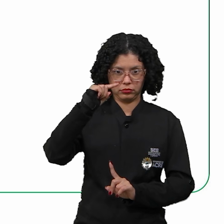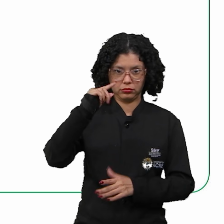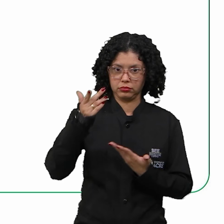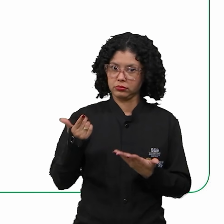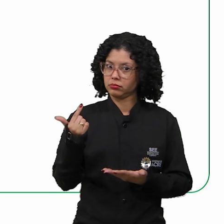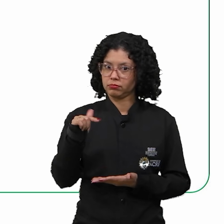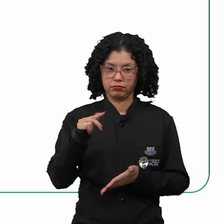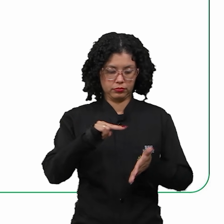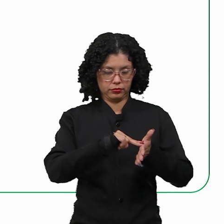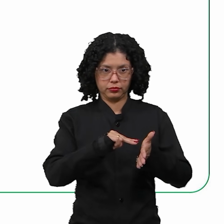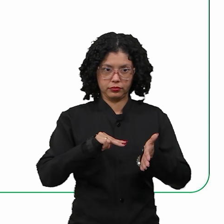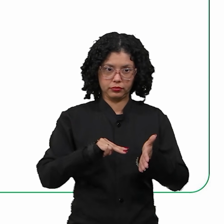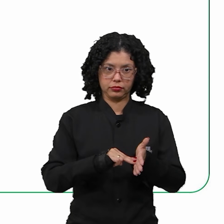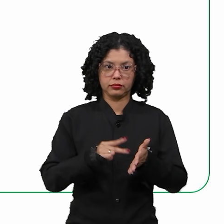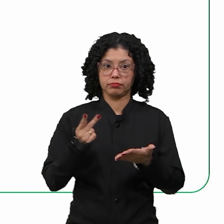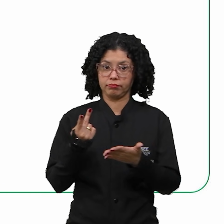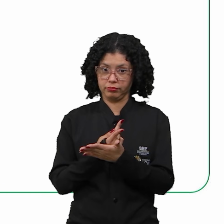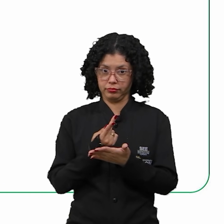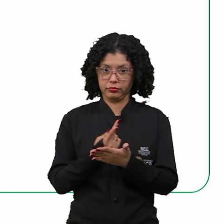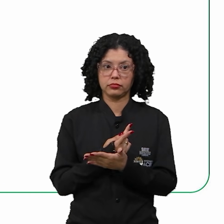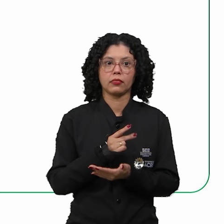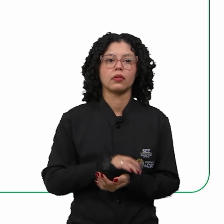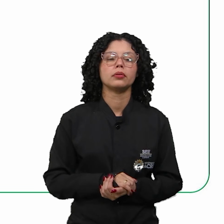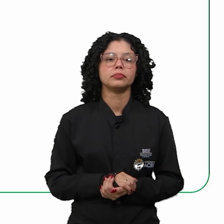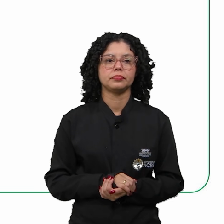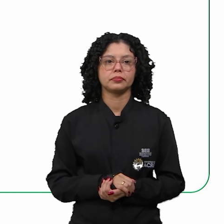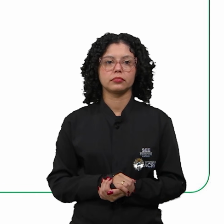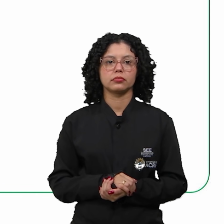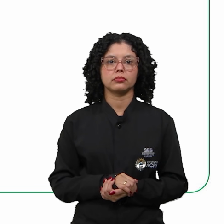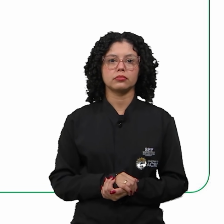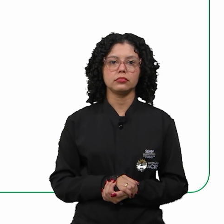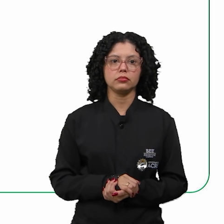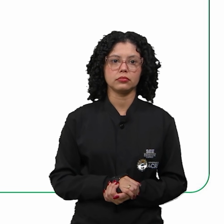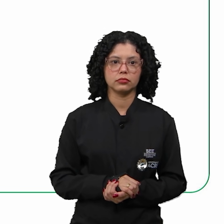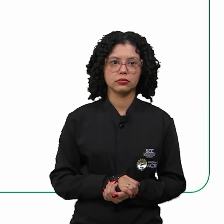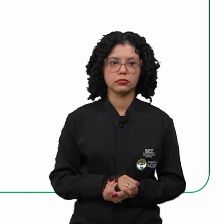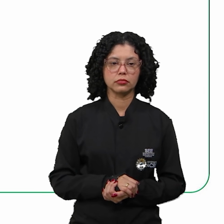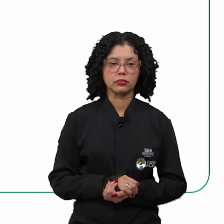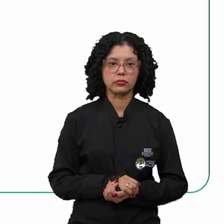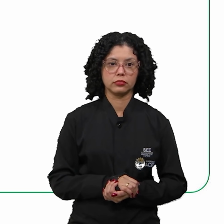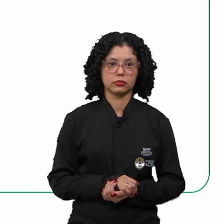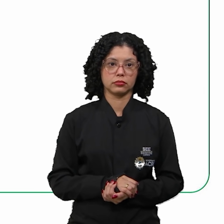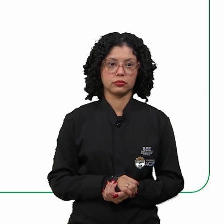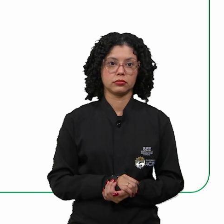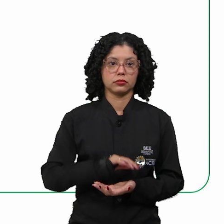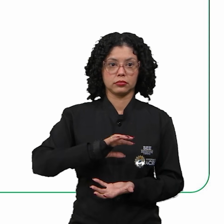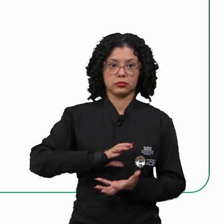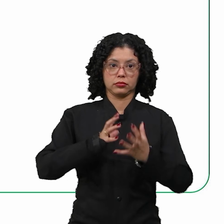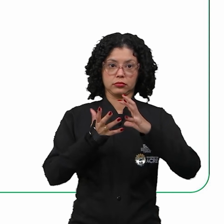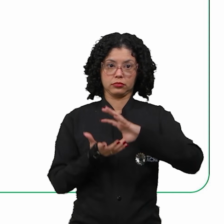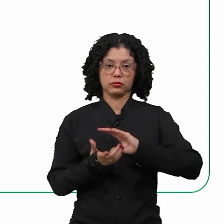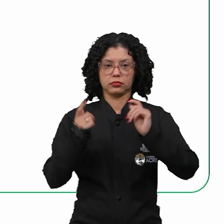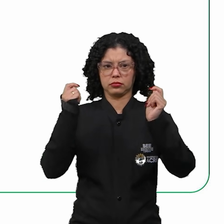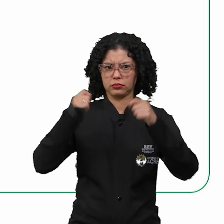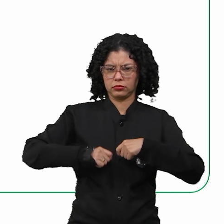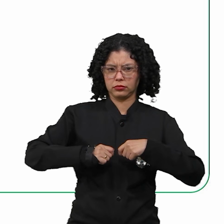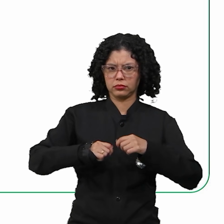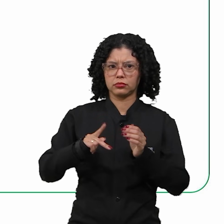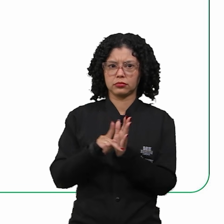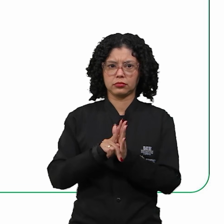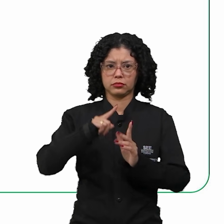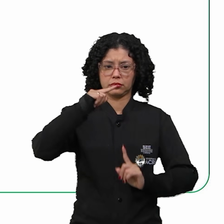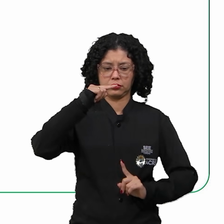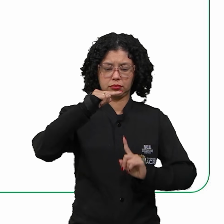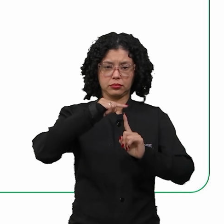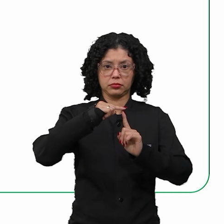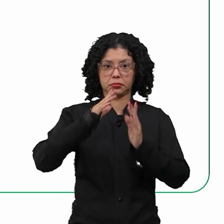ele não é um prisma. Então, aqui, ó, é o que torna errado, corpo redondo porque possui vértices,